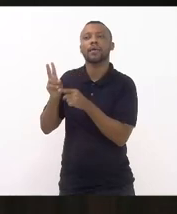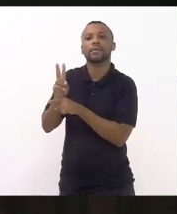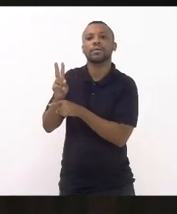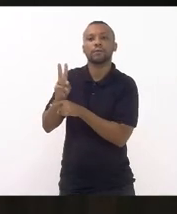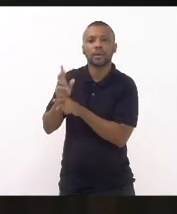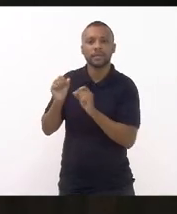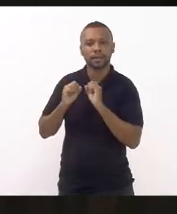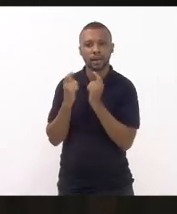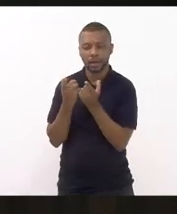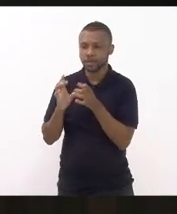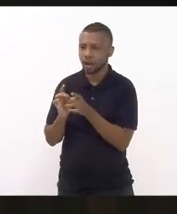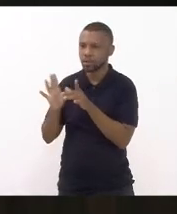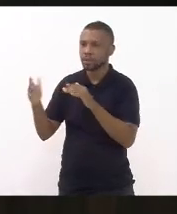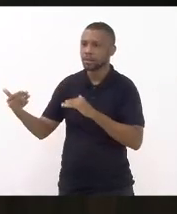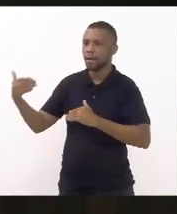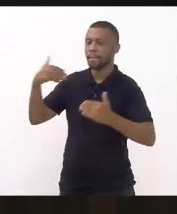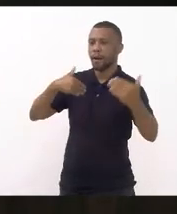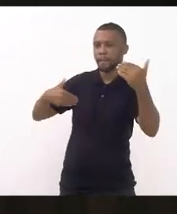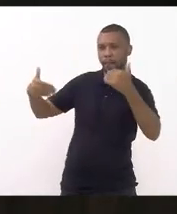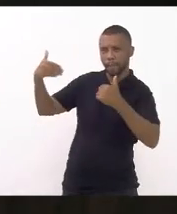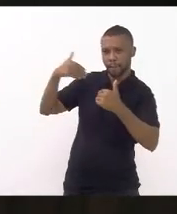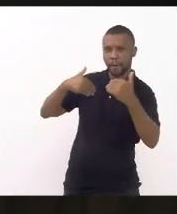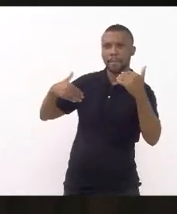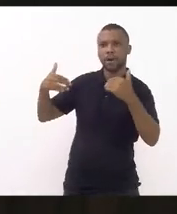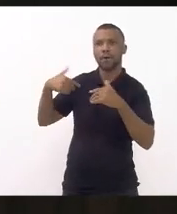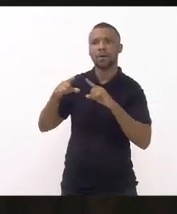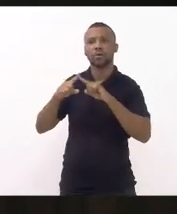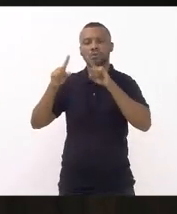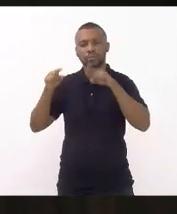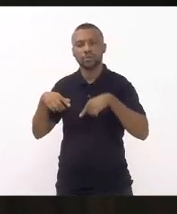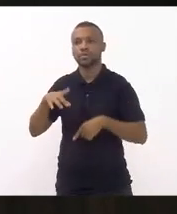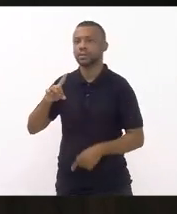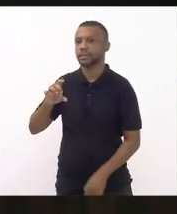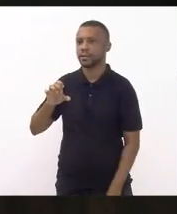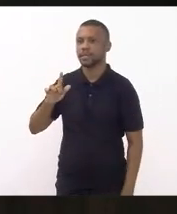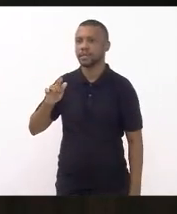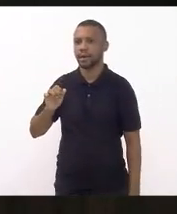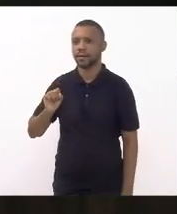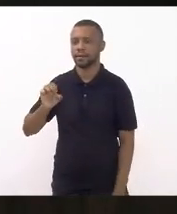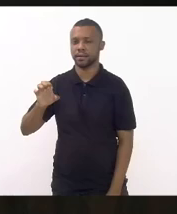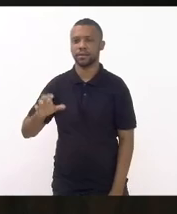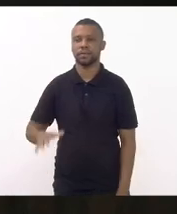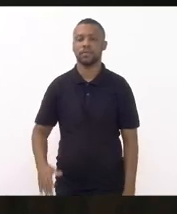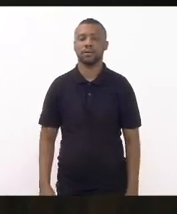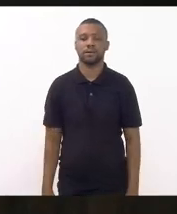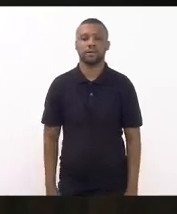que autorize a entrada dos agentes do Degase.